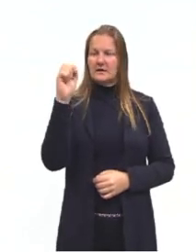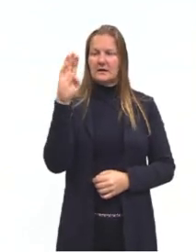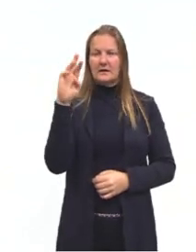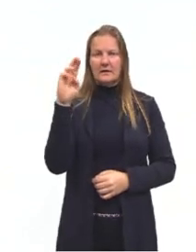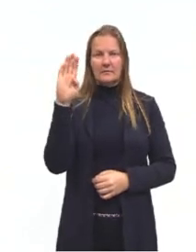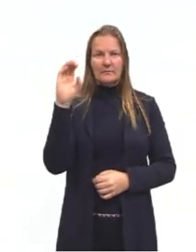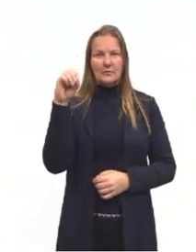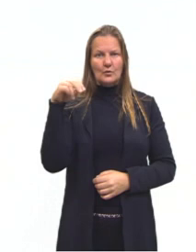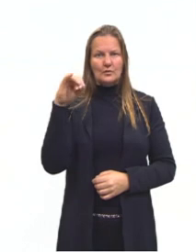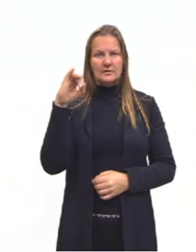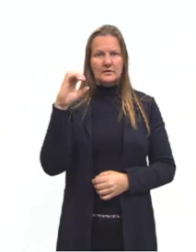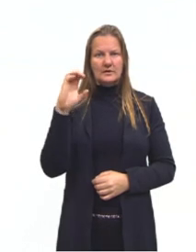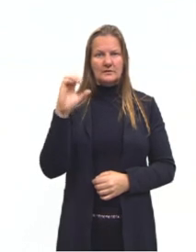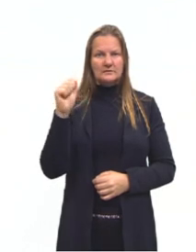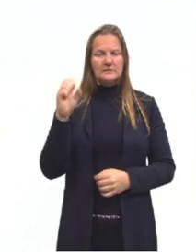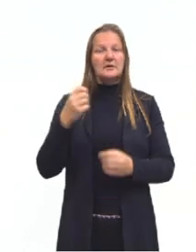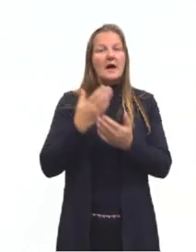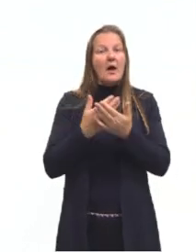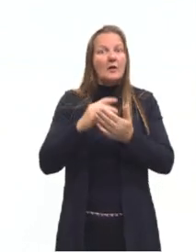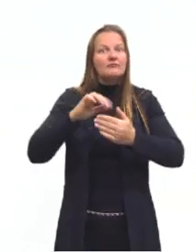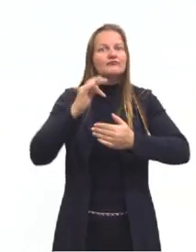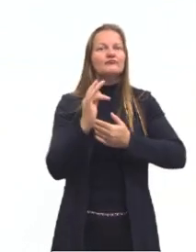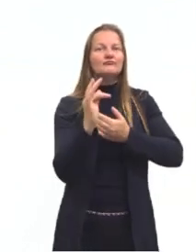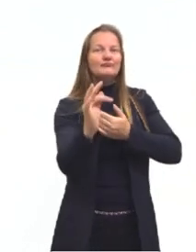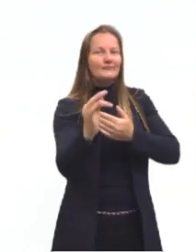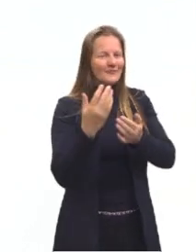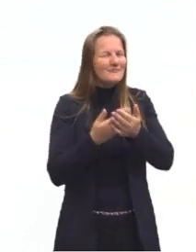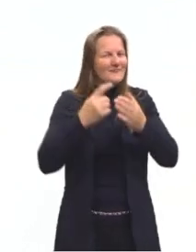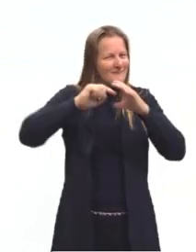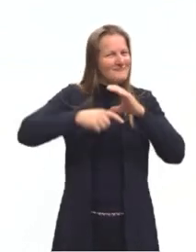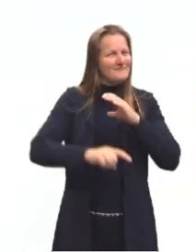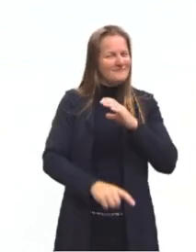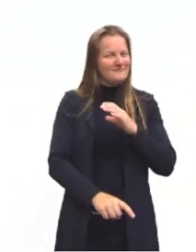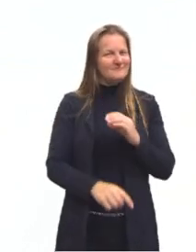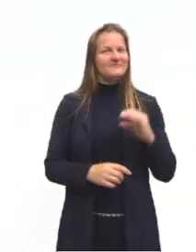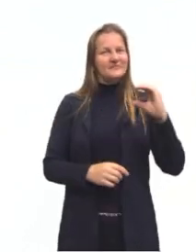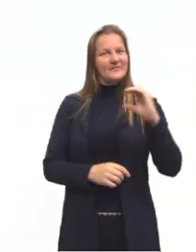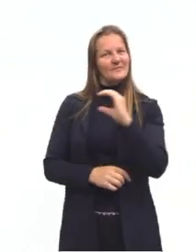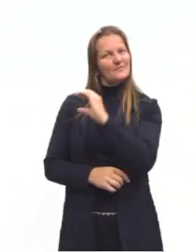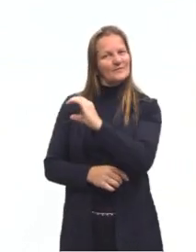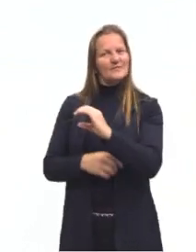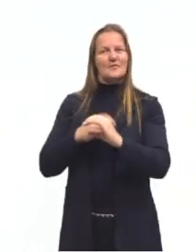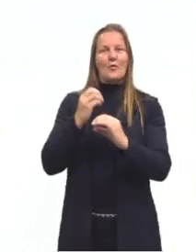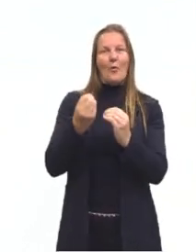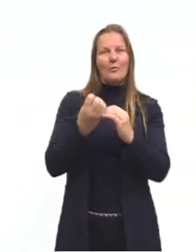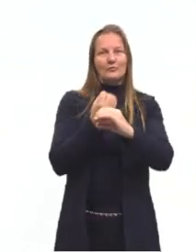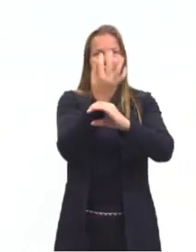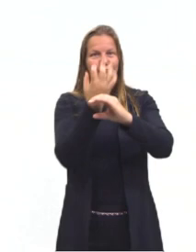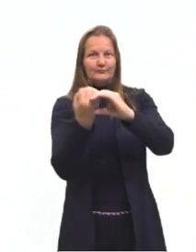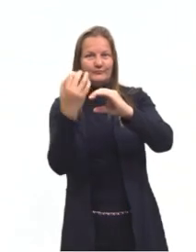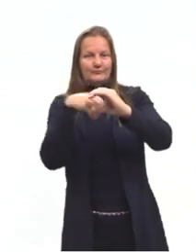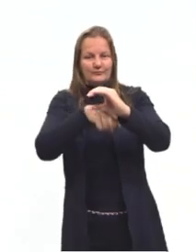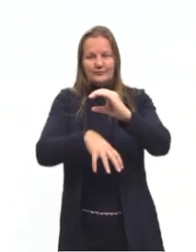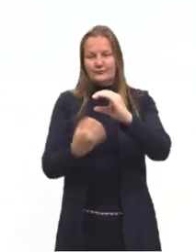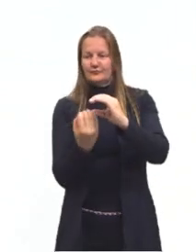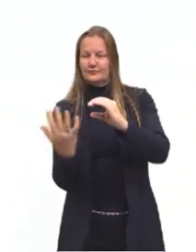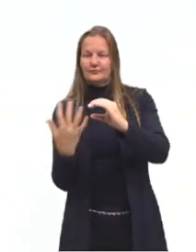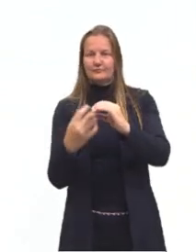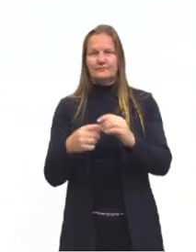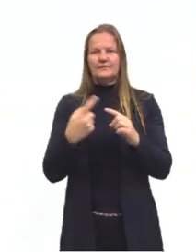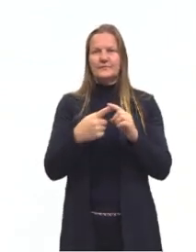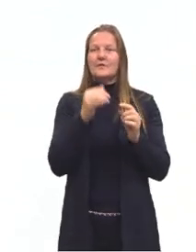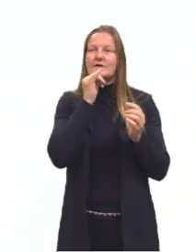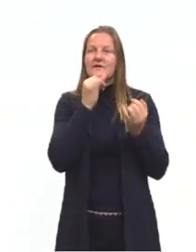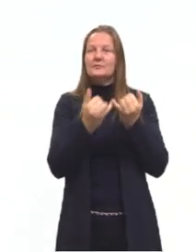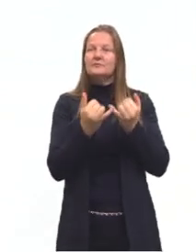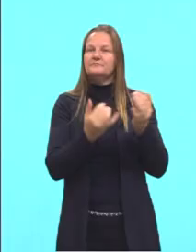próximas aulas entender o que são as suas cadeias né a variedade de cadeias carbônicas que nós podemos ter então aqui eu trouxe